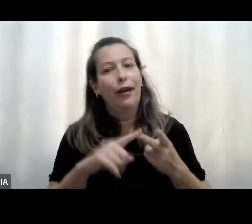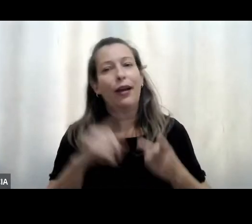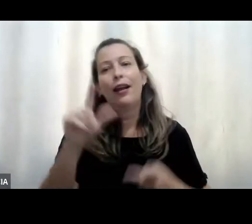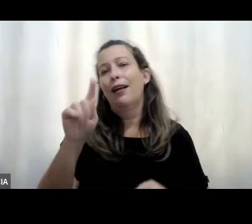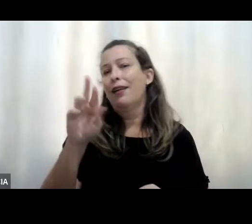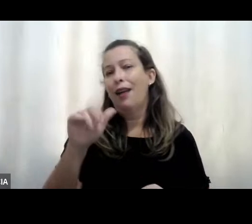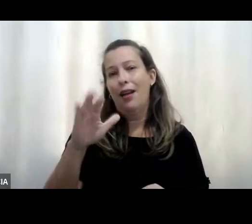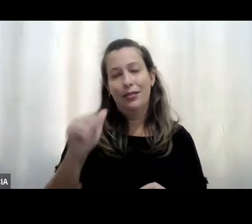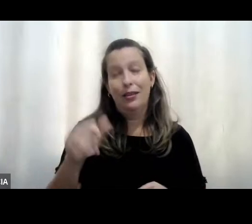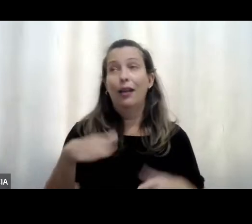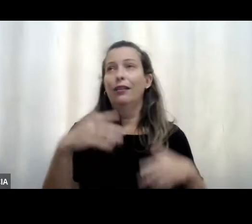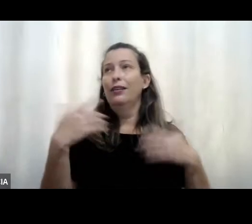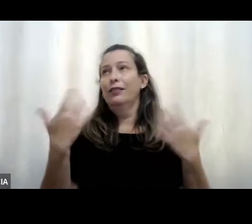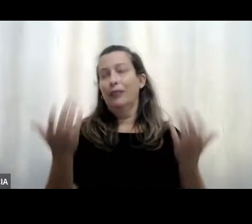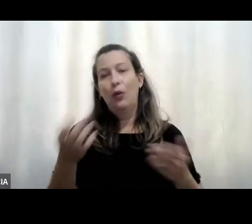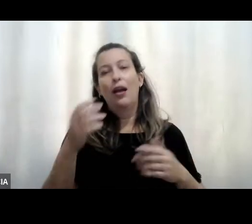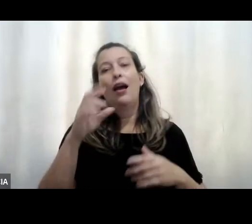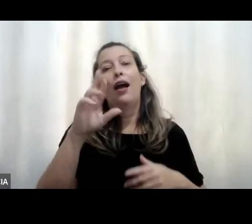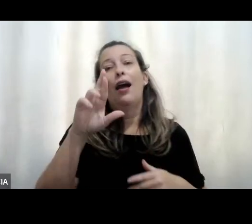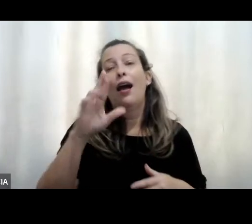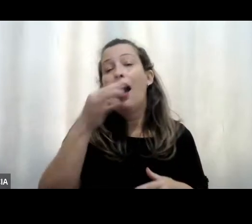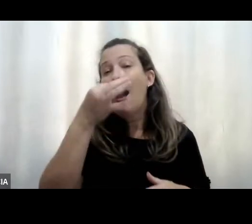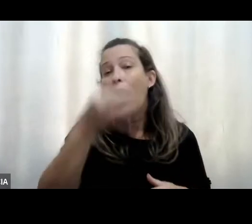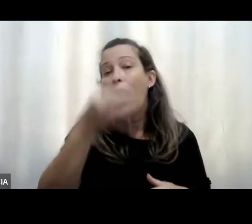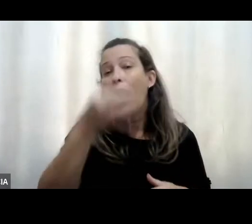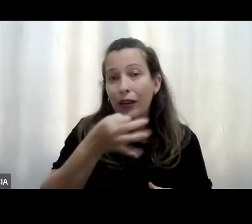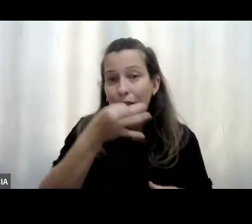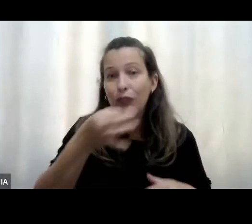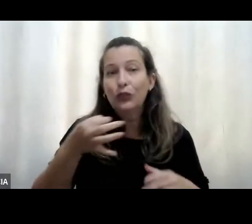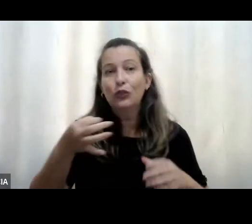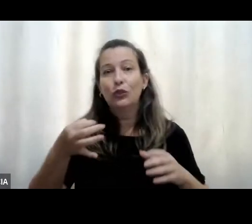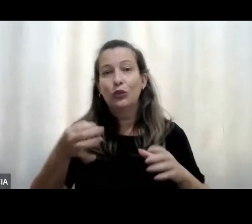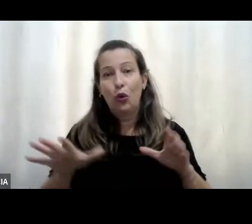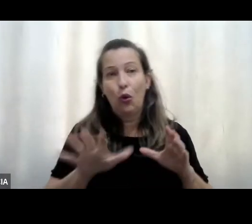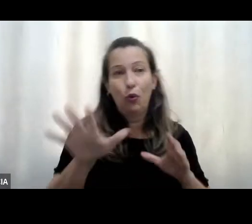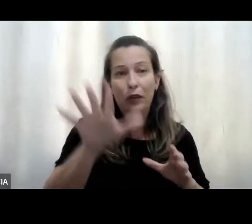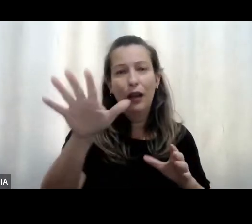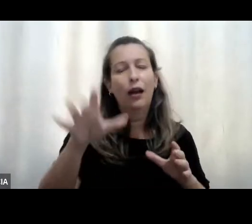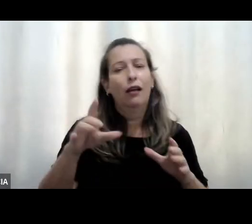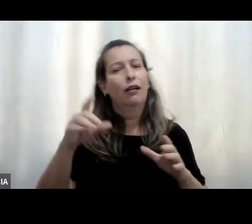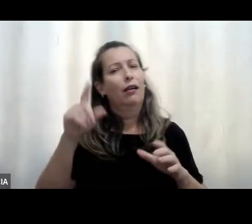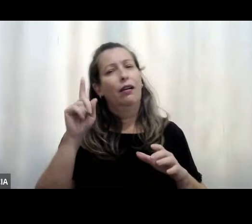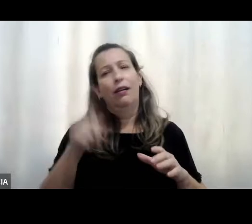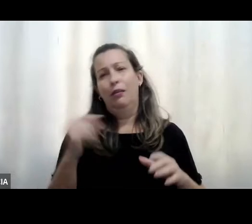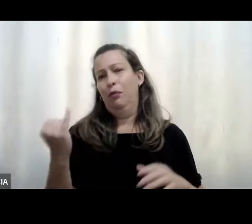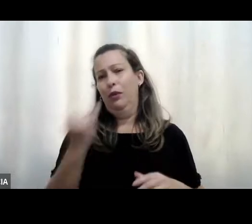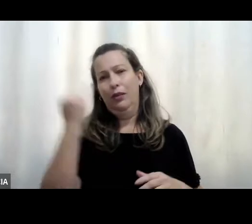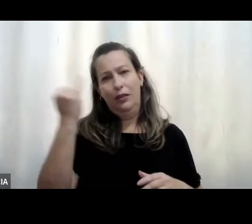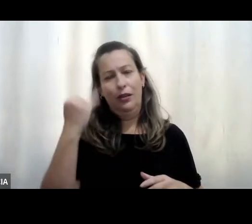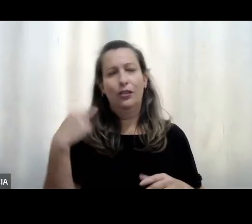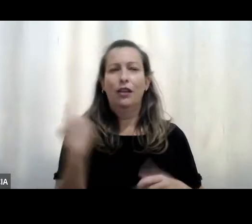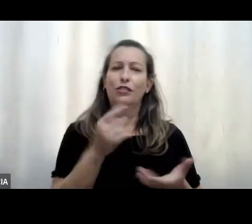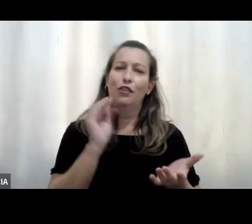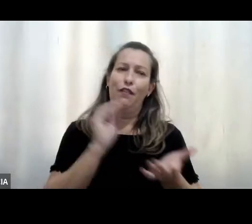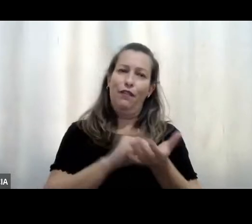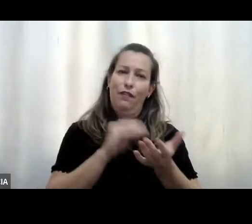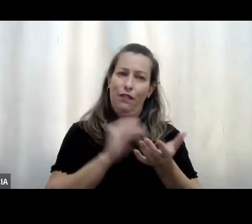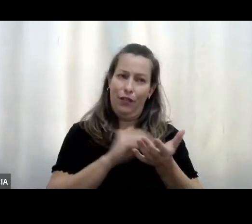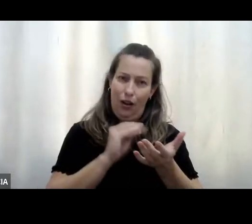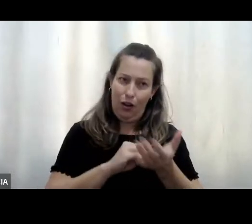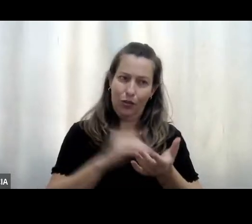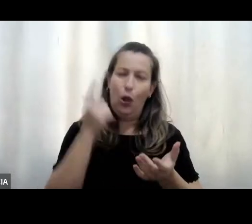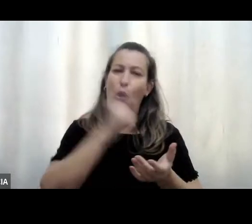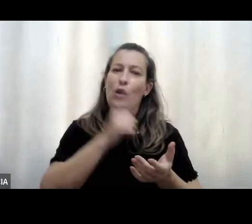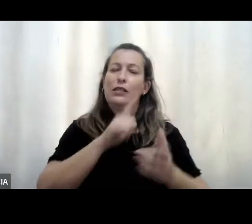nosso foco, né? Você sabe disso. A gente faltam pernas para a gente conseguir